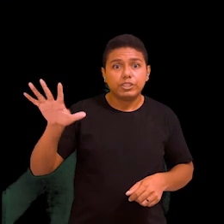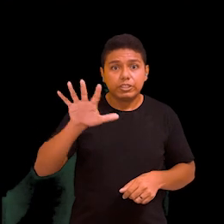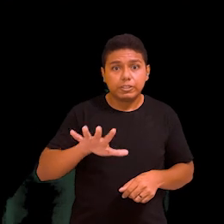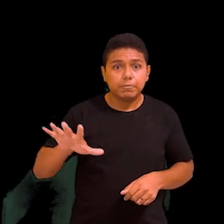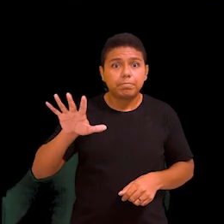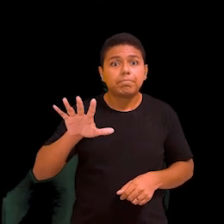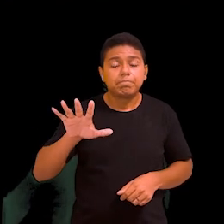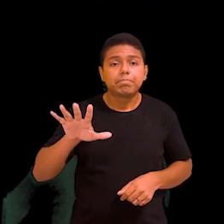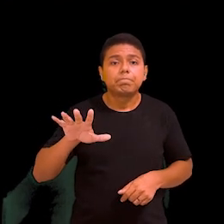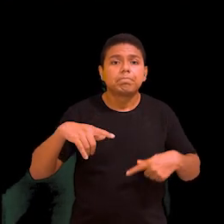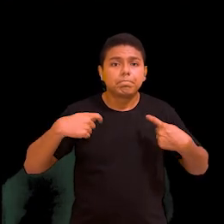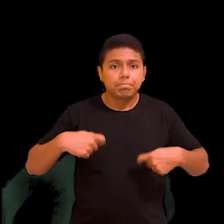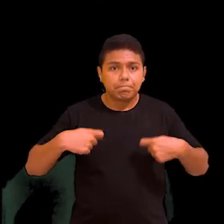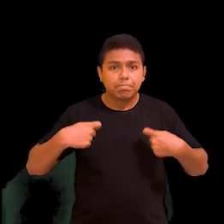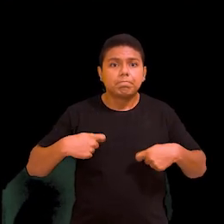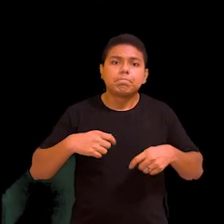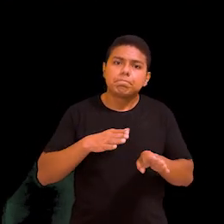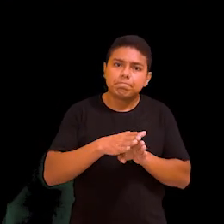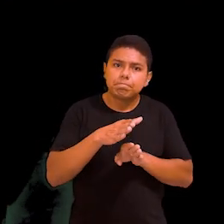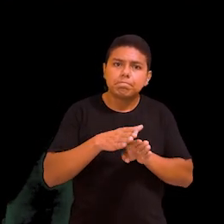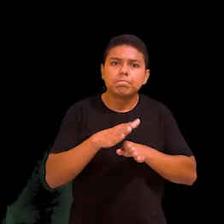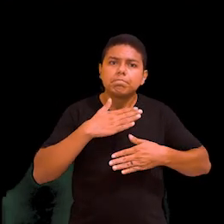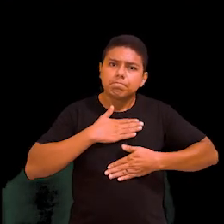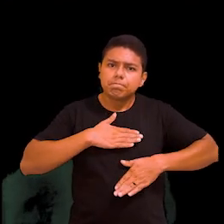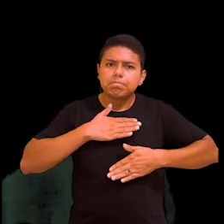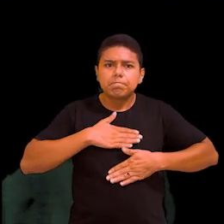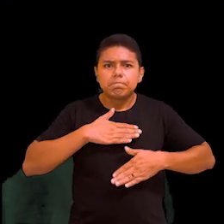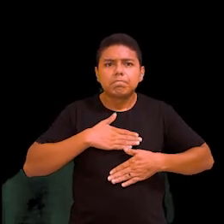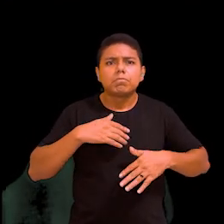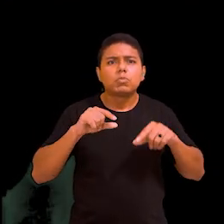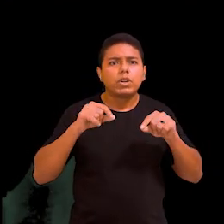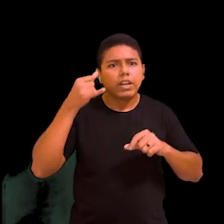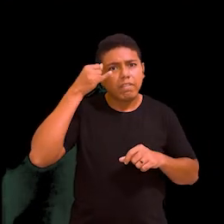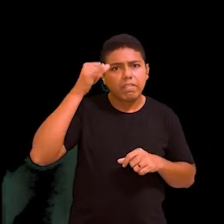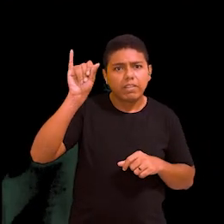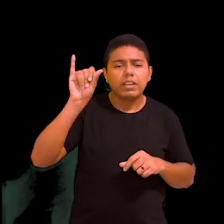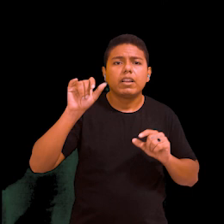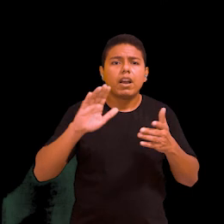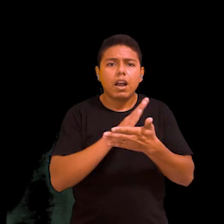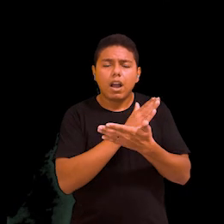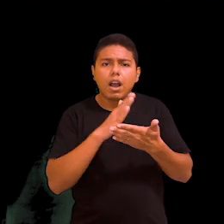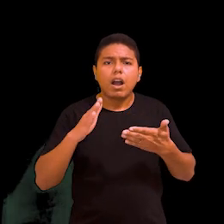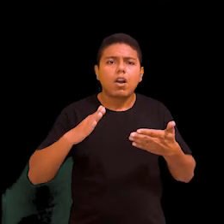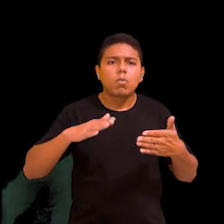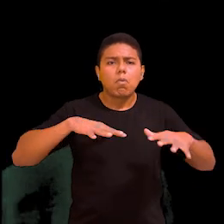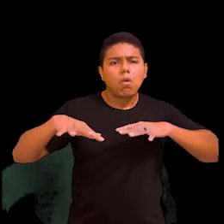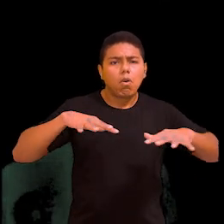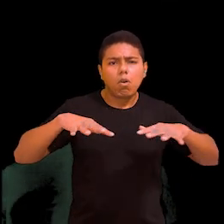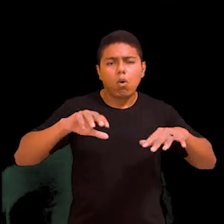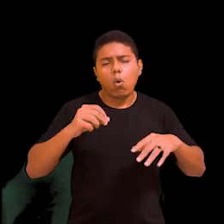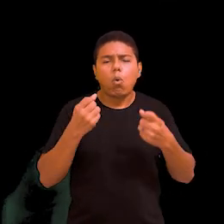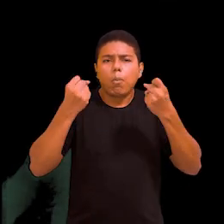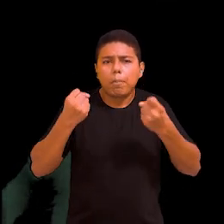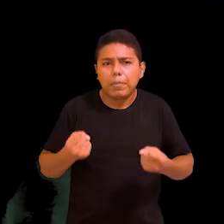Em relação às orientações gerais, deve-se orientar o repouso, no sentido de evitar